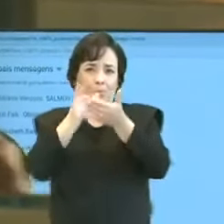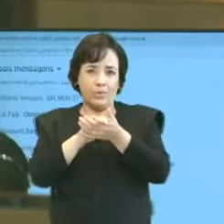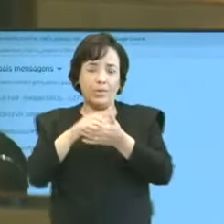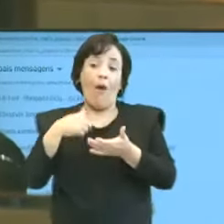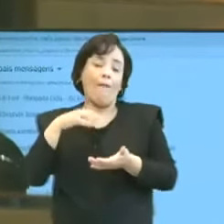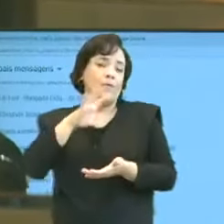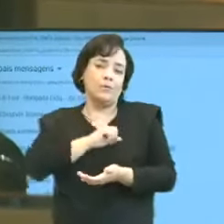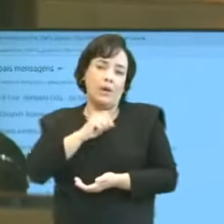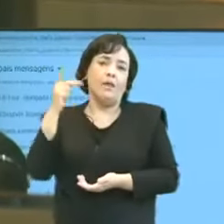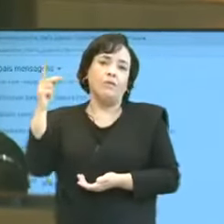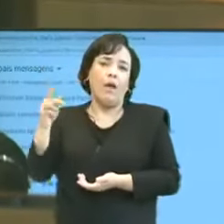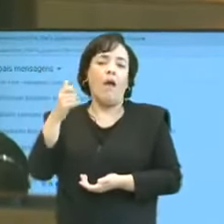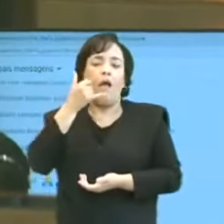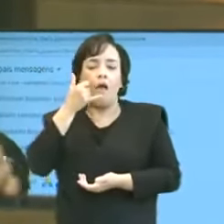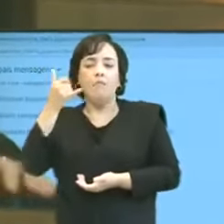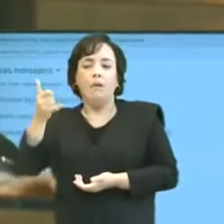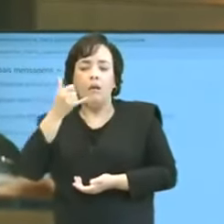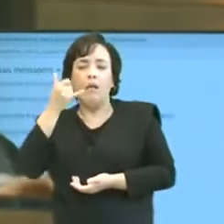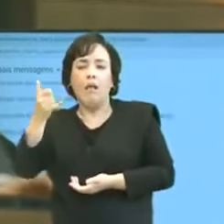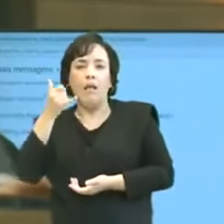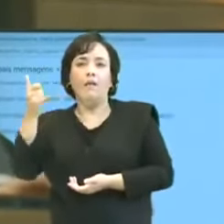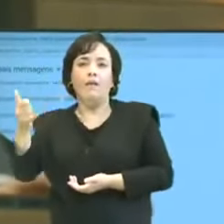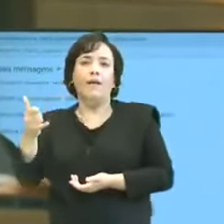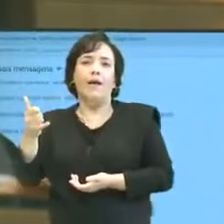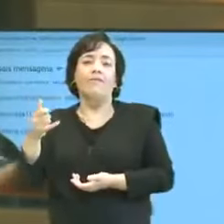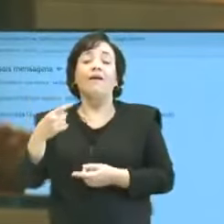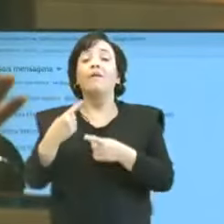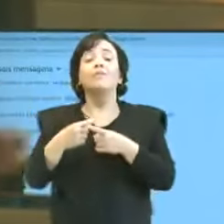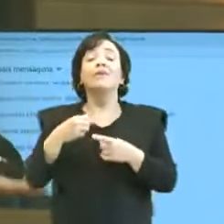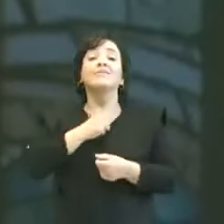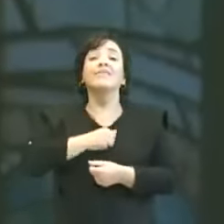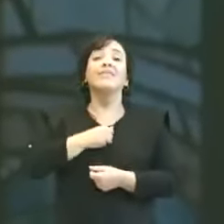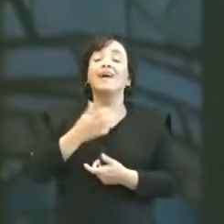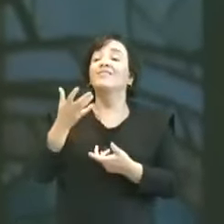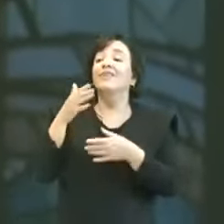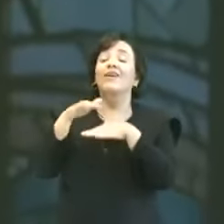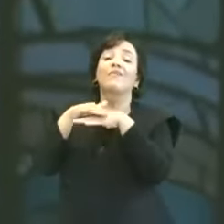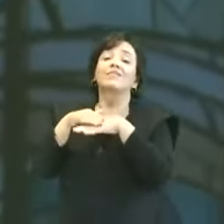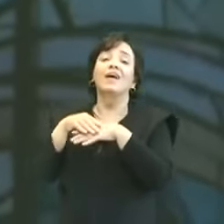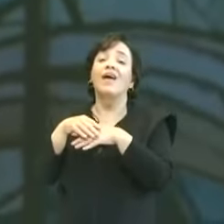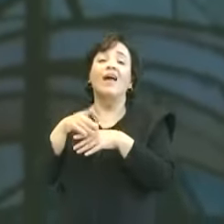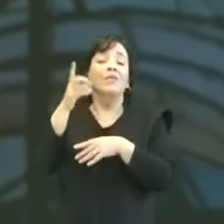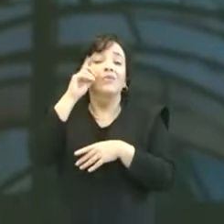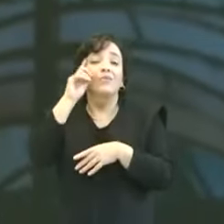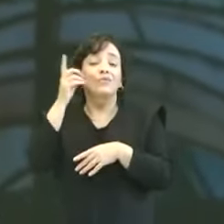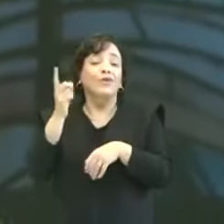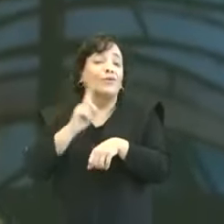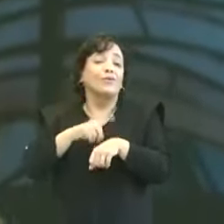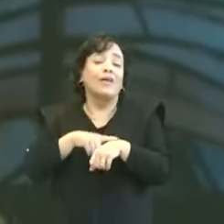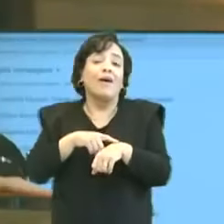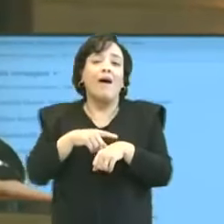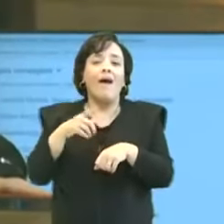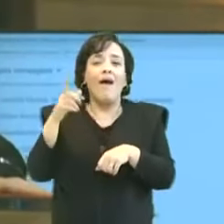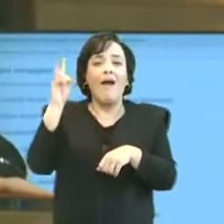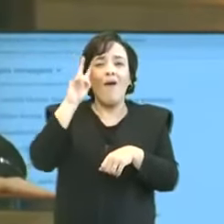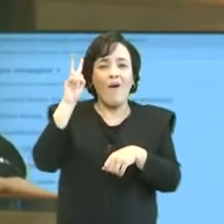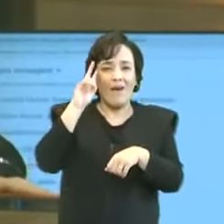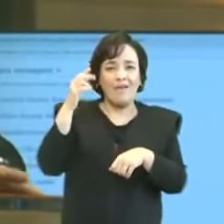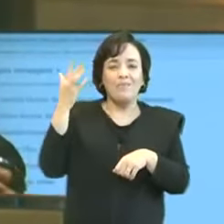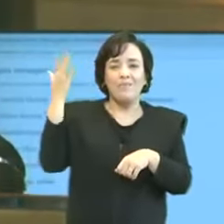Quando começamos a nos gostar. Eu lembro quando a gente casou, o que eu mais gostava de fazer era